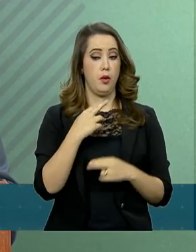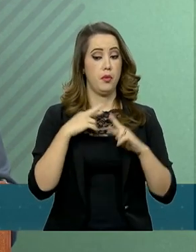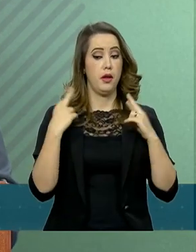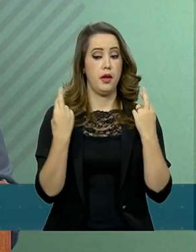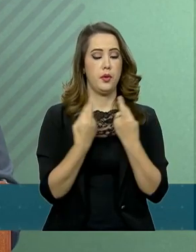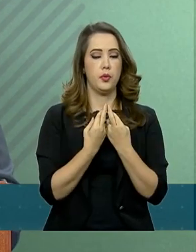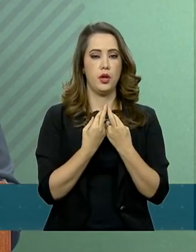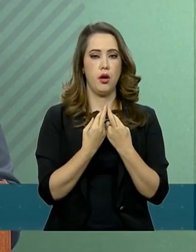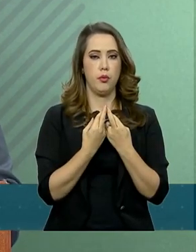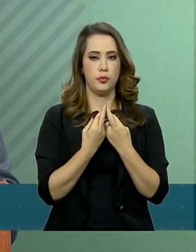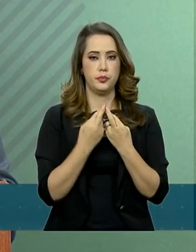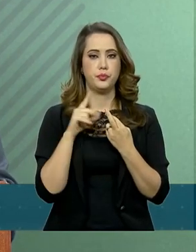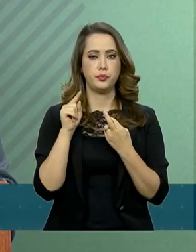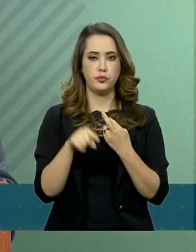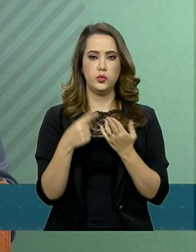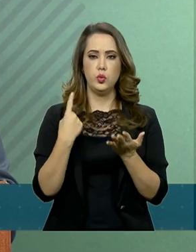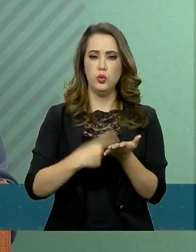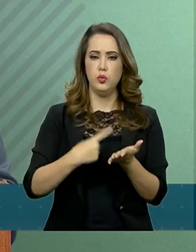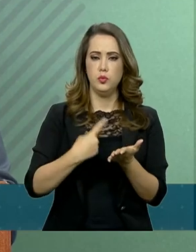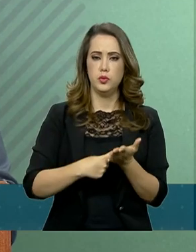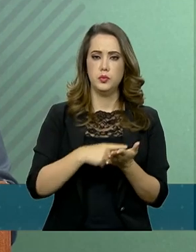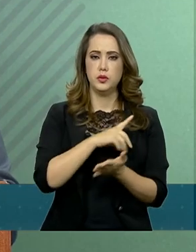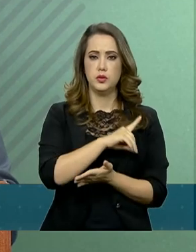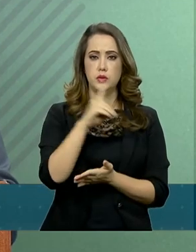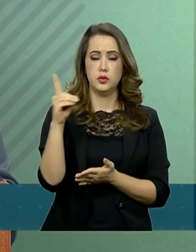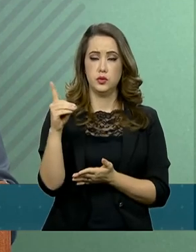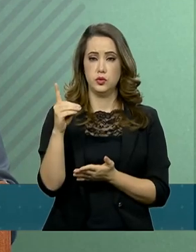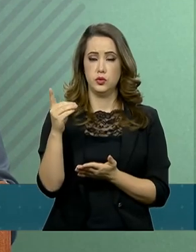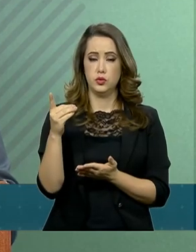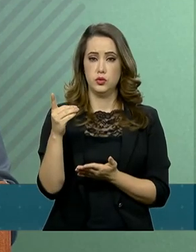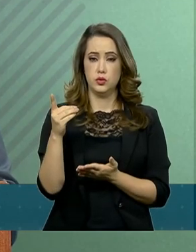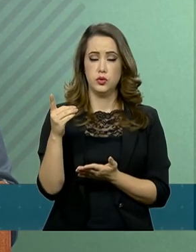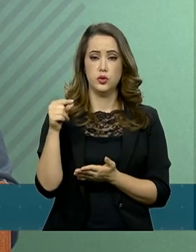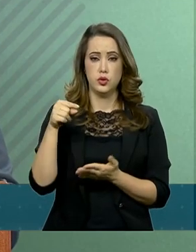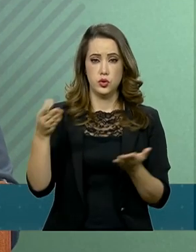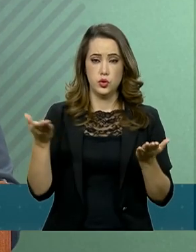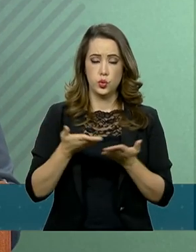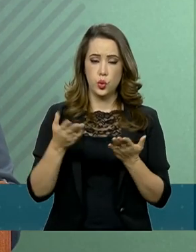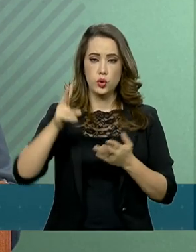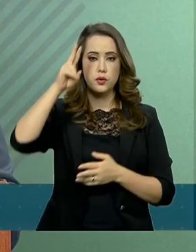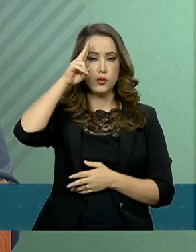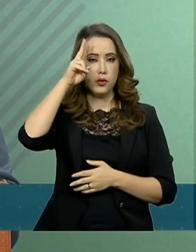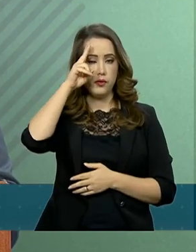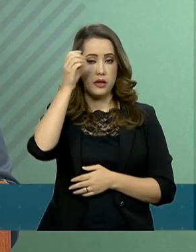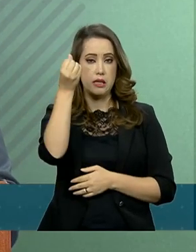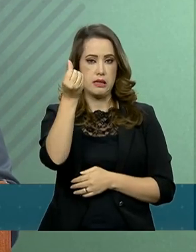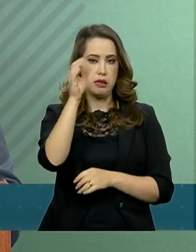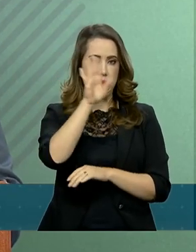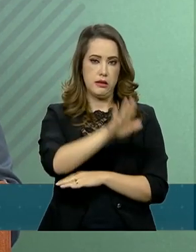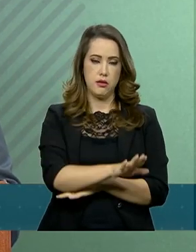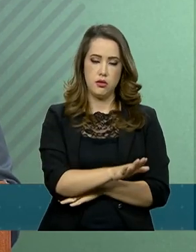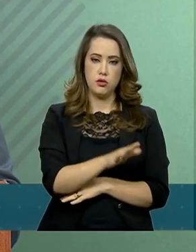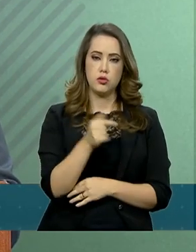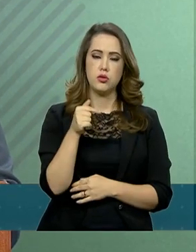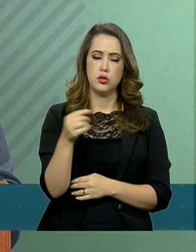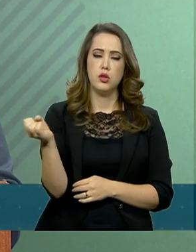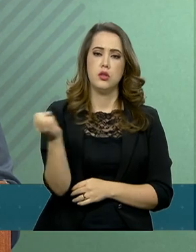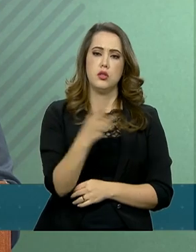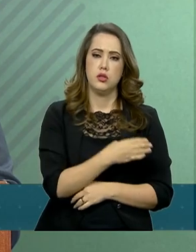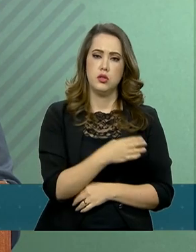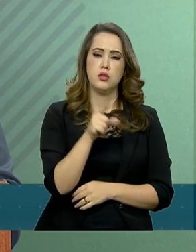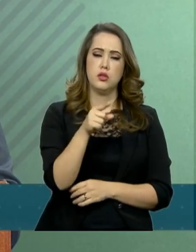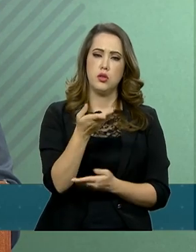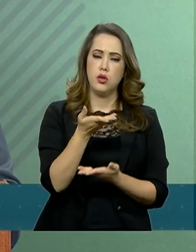extraordinária está marcada para as 18 horas desta segunda-feira 22 17 e uma nova